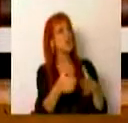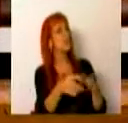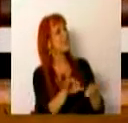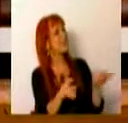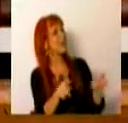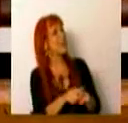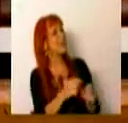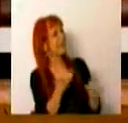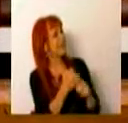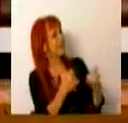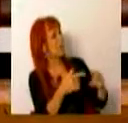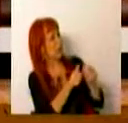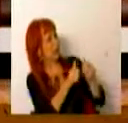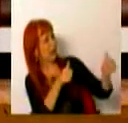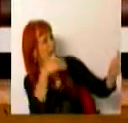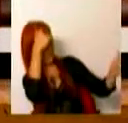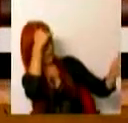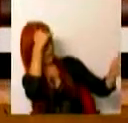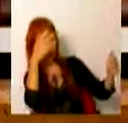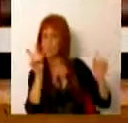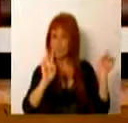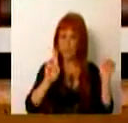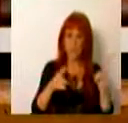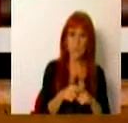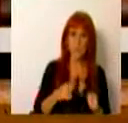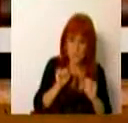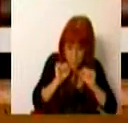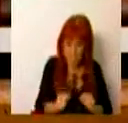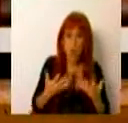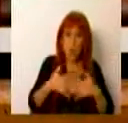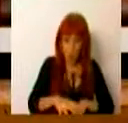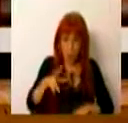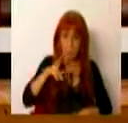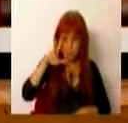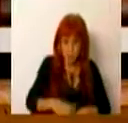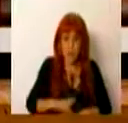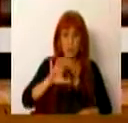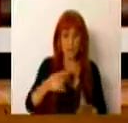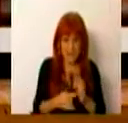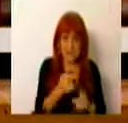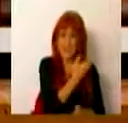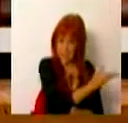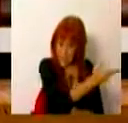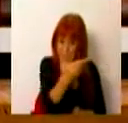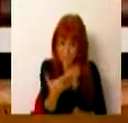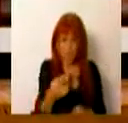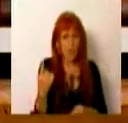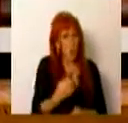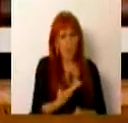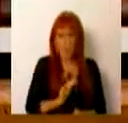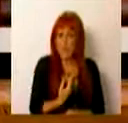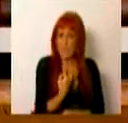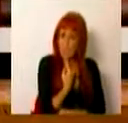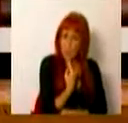como uma entidade distante. Elas são parte integrante da nação e o país precisa delas e deve-lhes